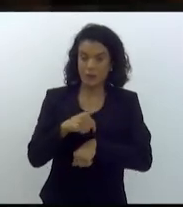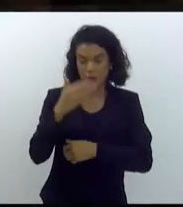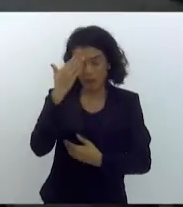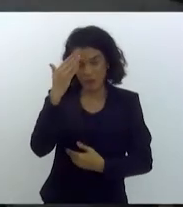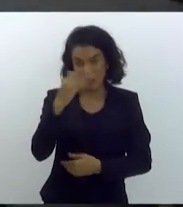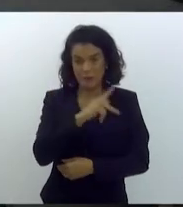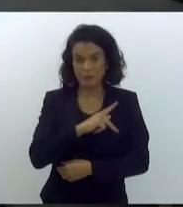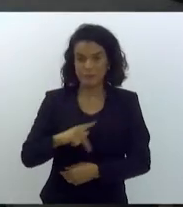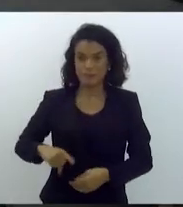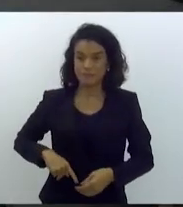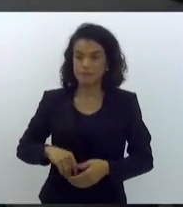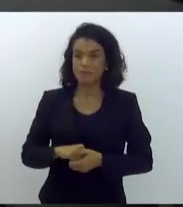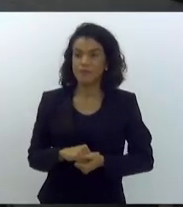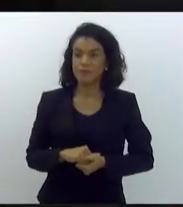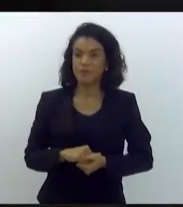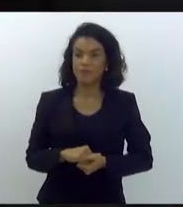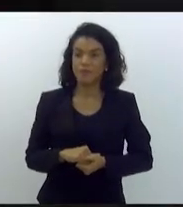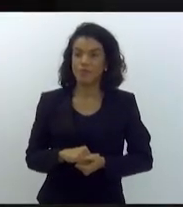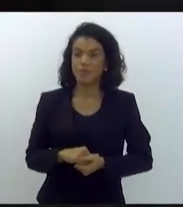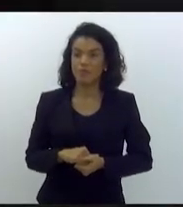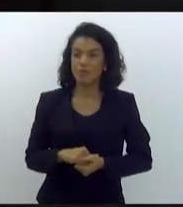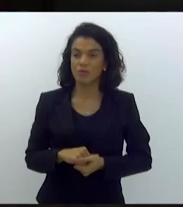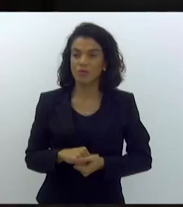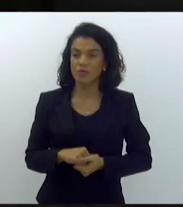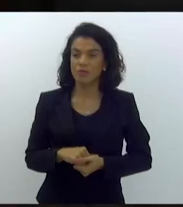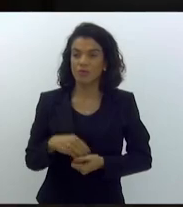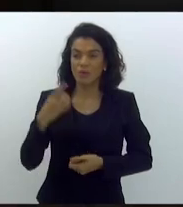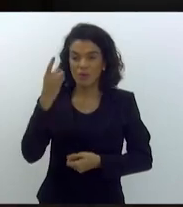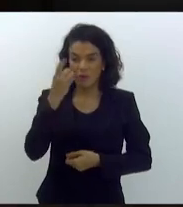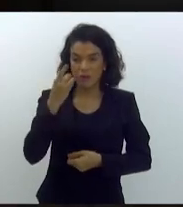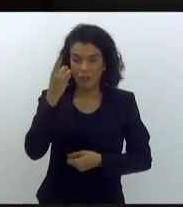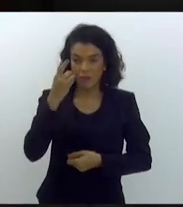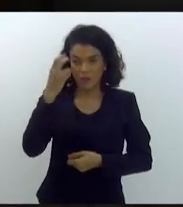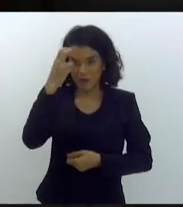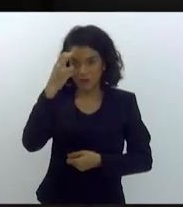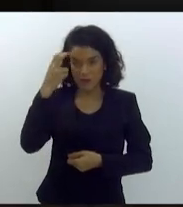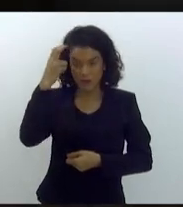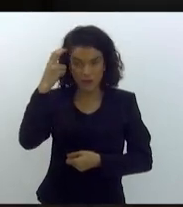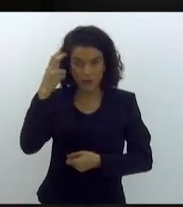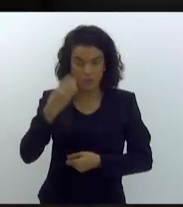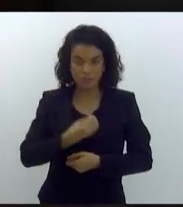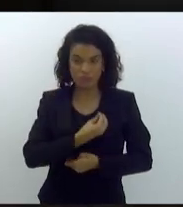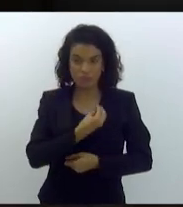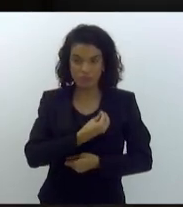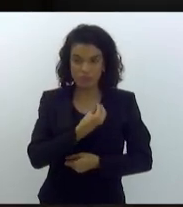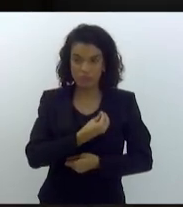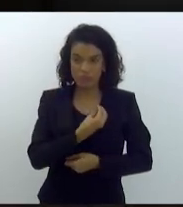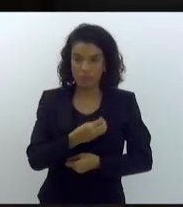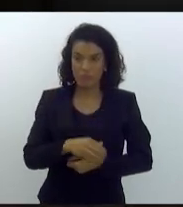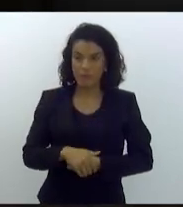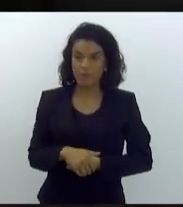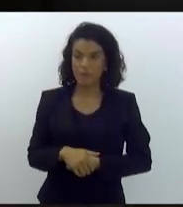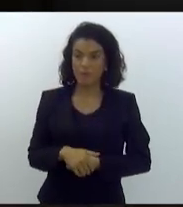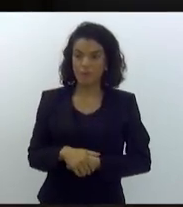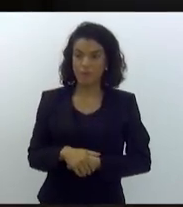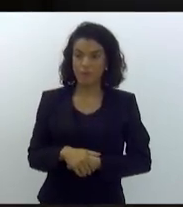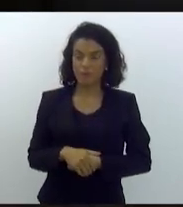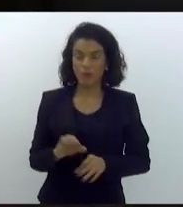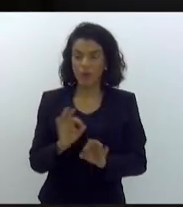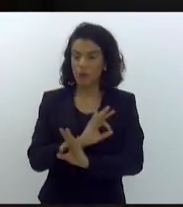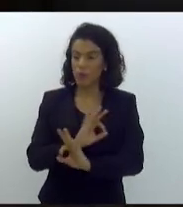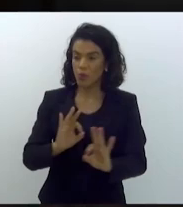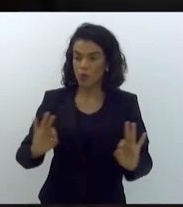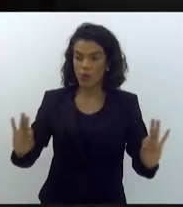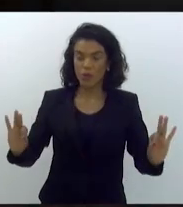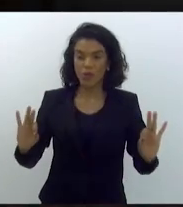Obrigado Luis Paulo deputada Verônica Lima se encontra não